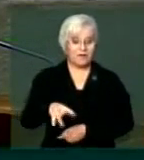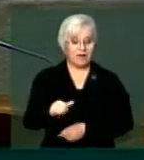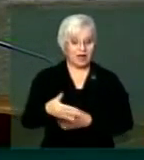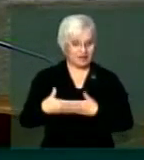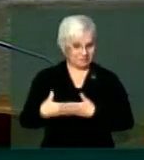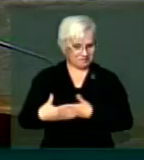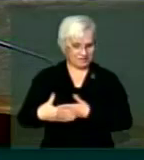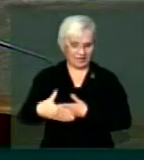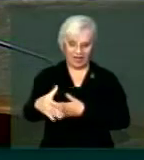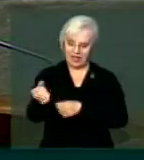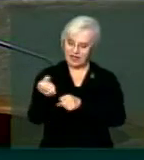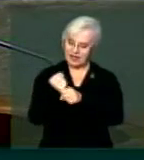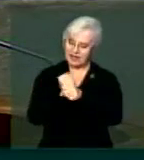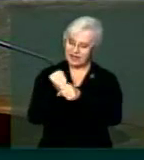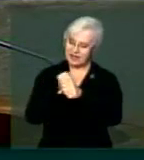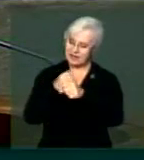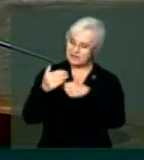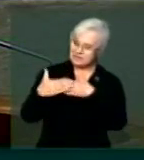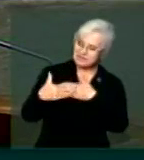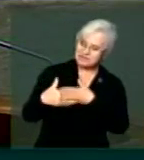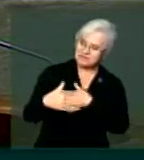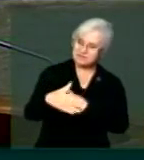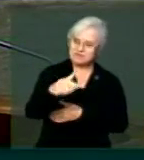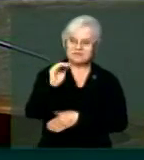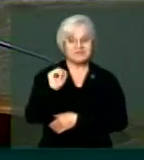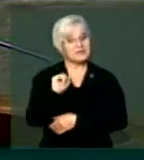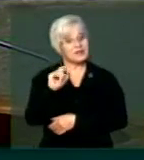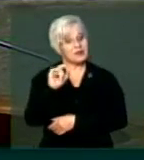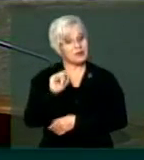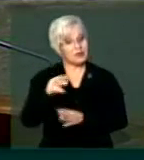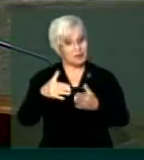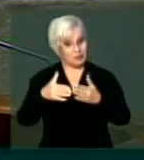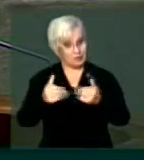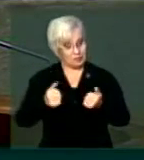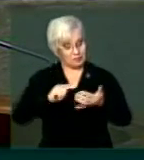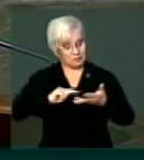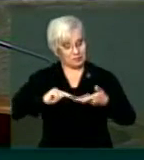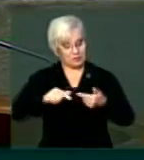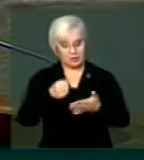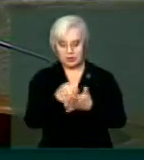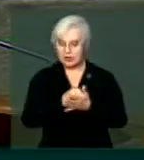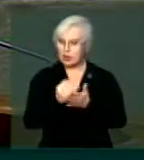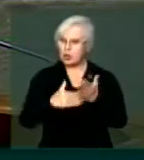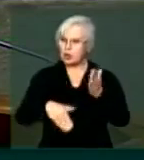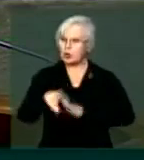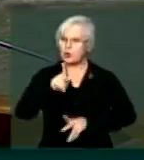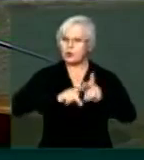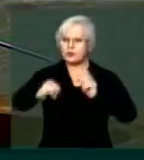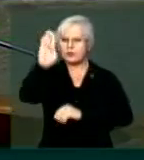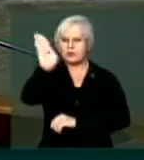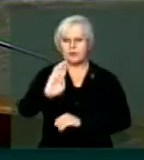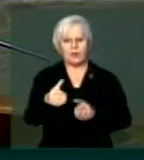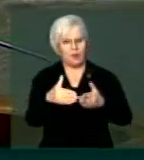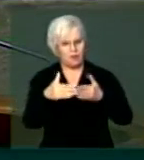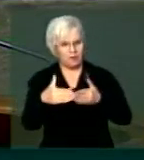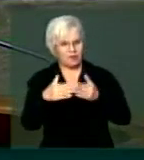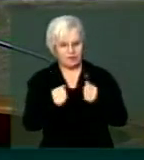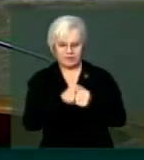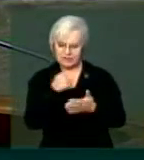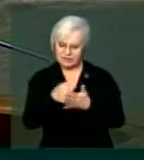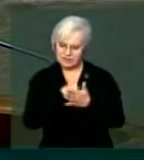nos próximos anos, que foi uma reivindicação de todo o povo brasileiro que